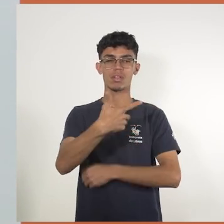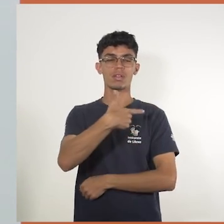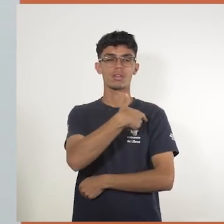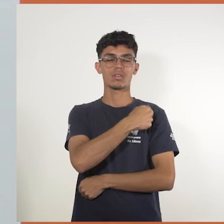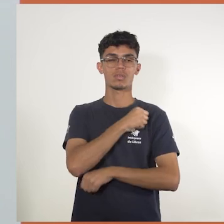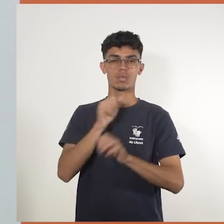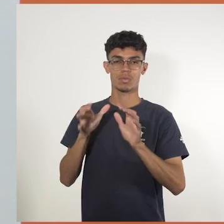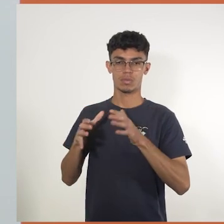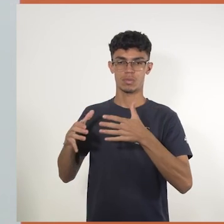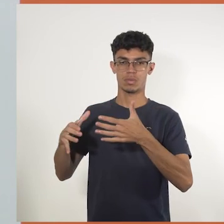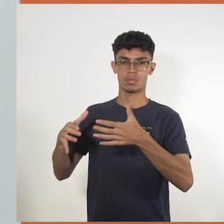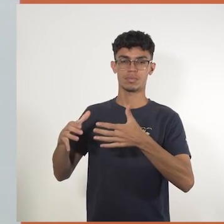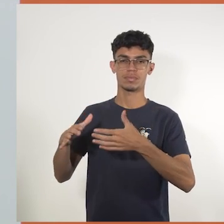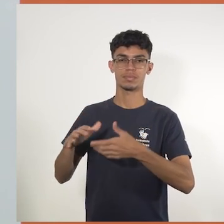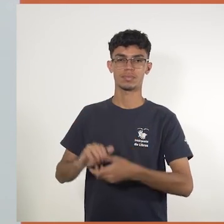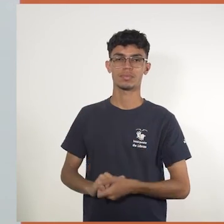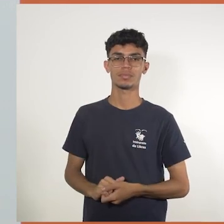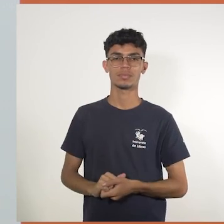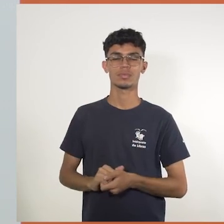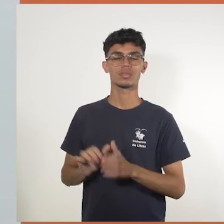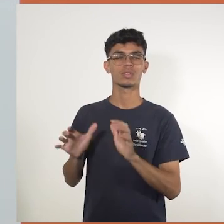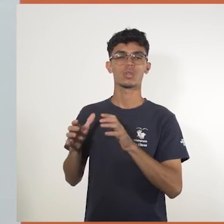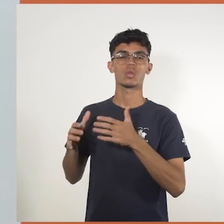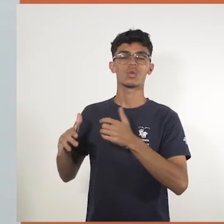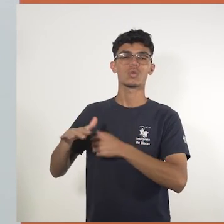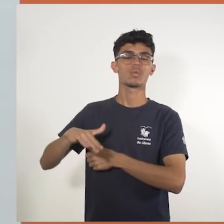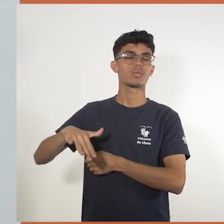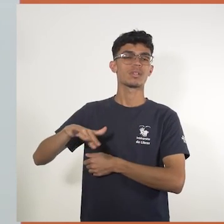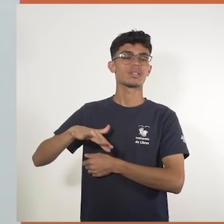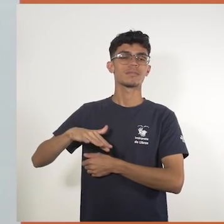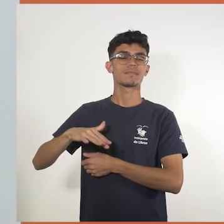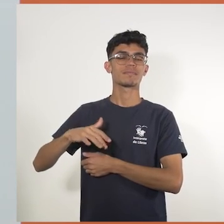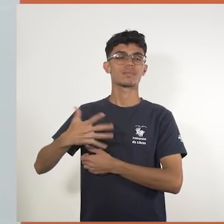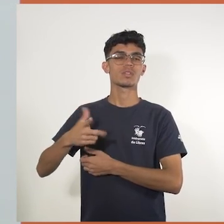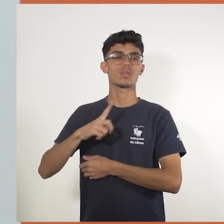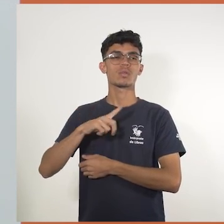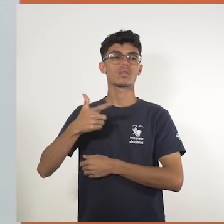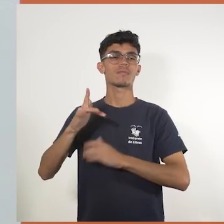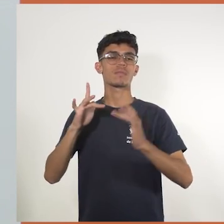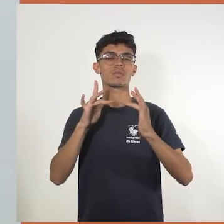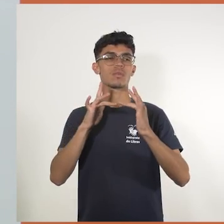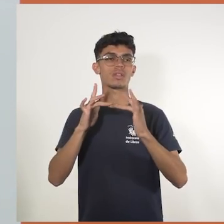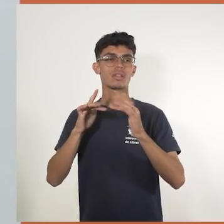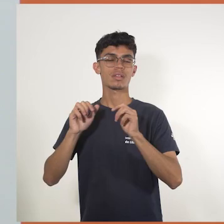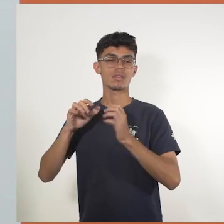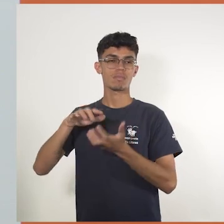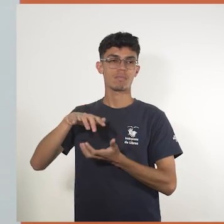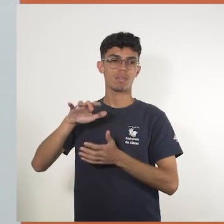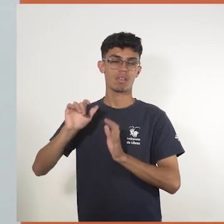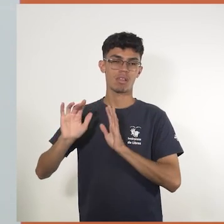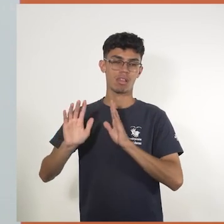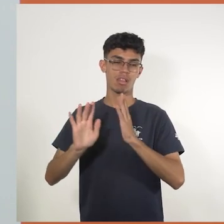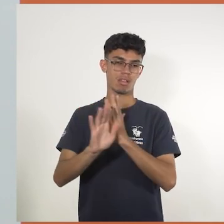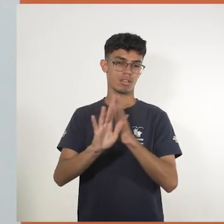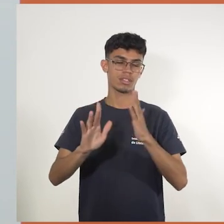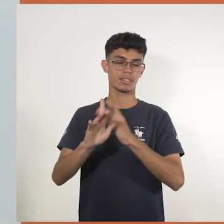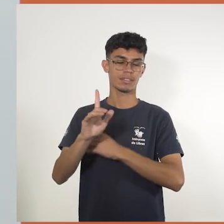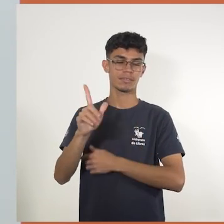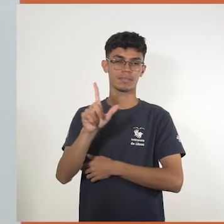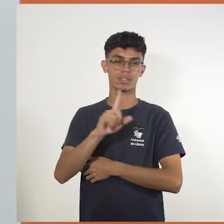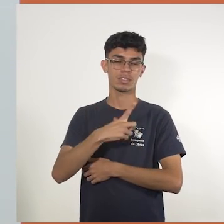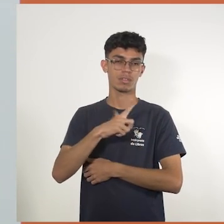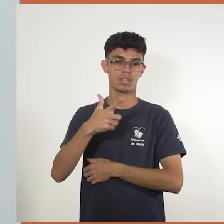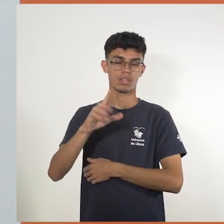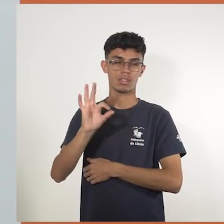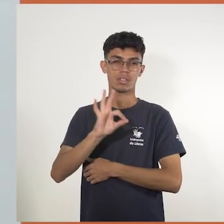nesses grupos, e também, obviamente, são os grupos que menos circularam, que menos tiveram contato e, portanto, conseguiram se proteger um pouco mais